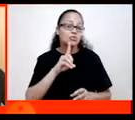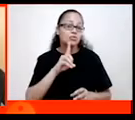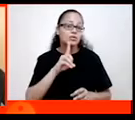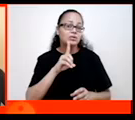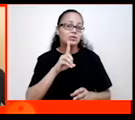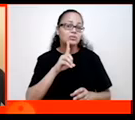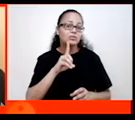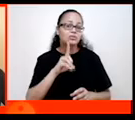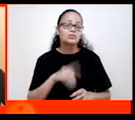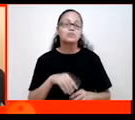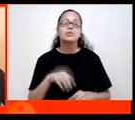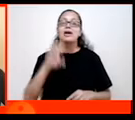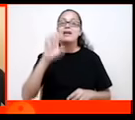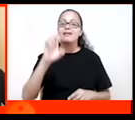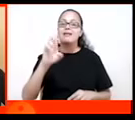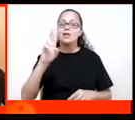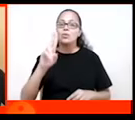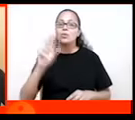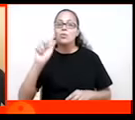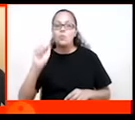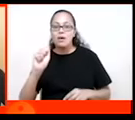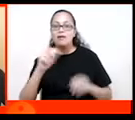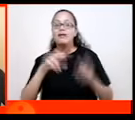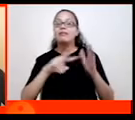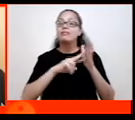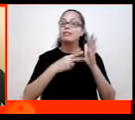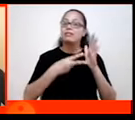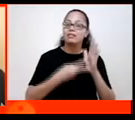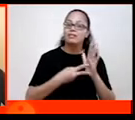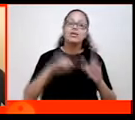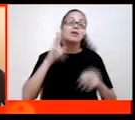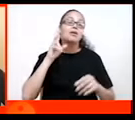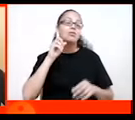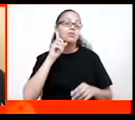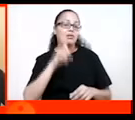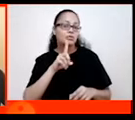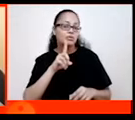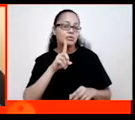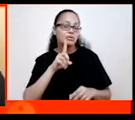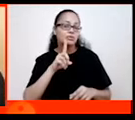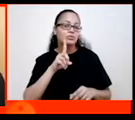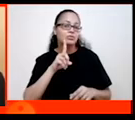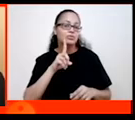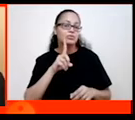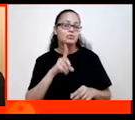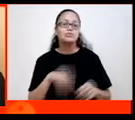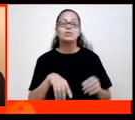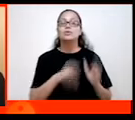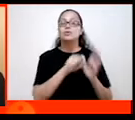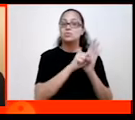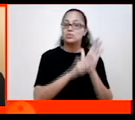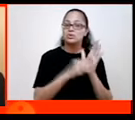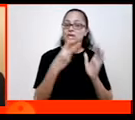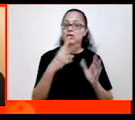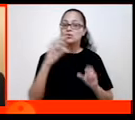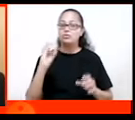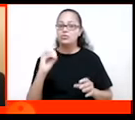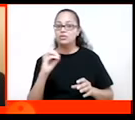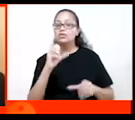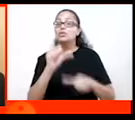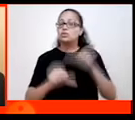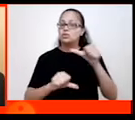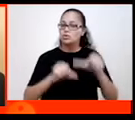vocês observarem aqui essas siglas, EUA significa Estados Unidos da América, certo? Então os Estados Unidos no início do século XX se